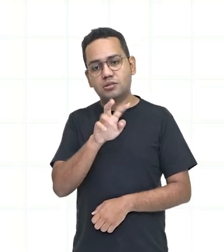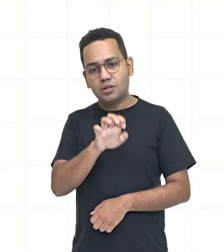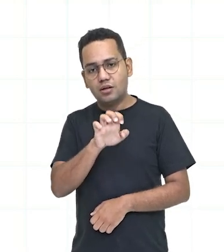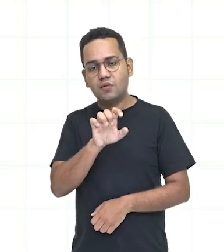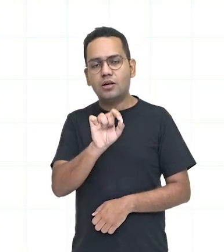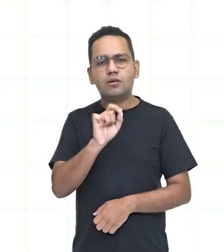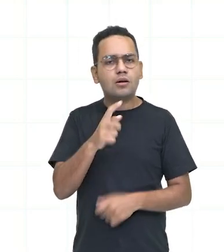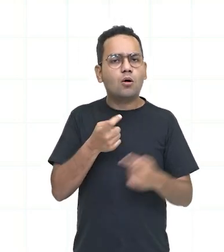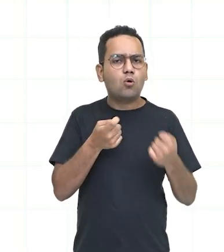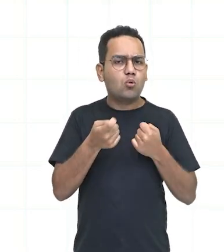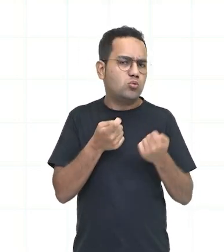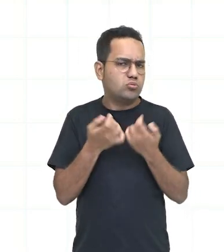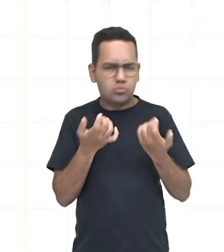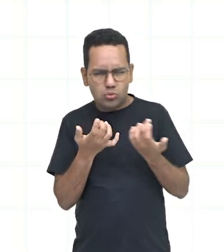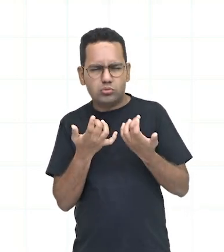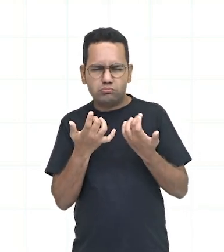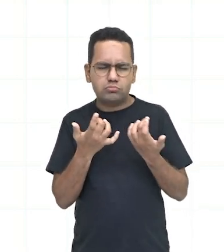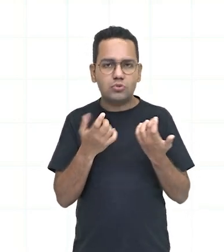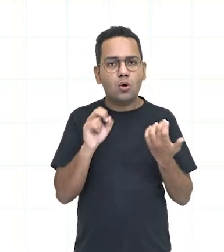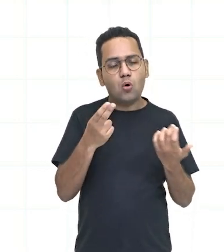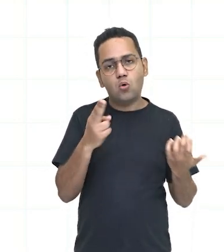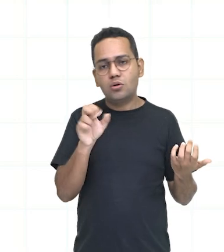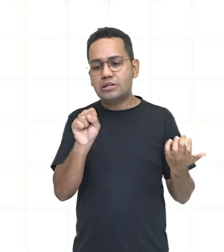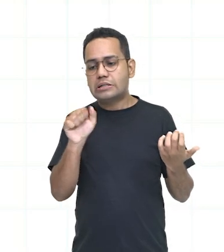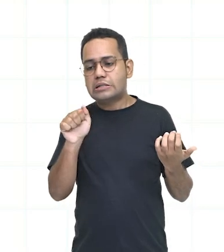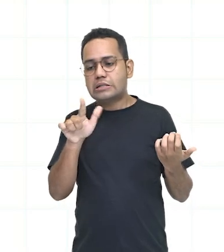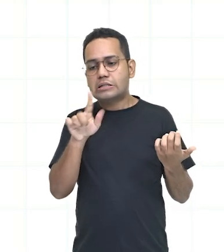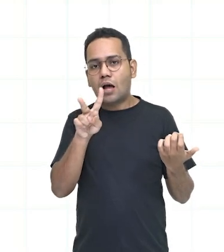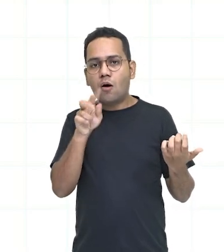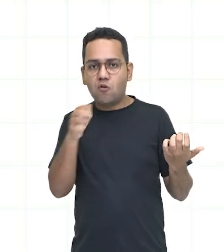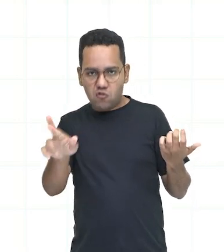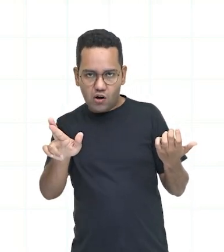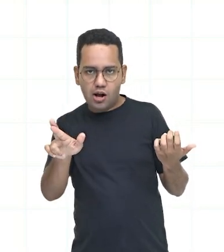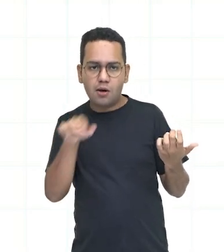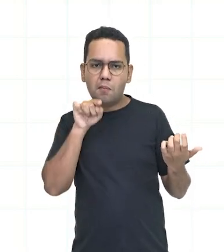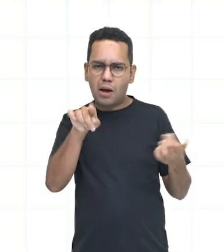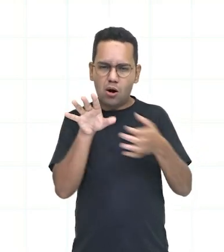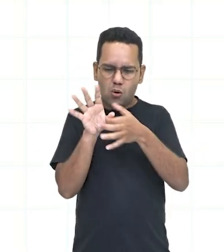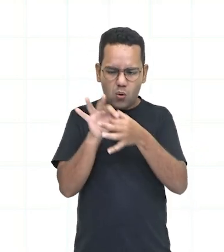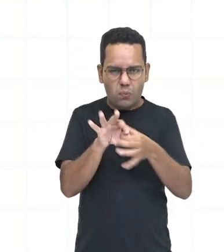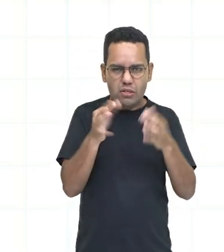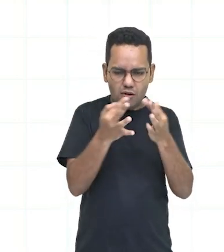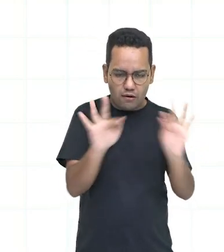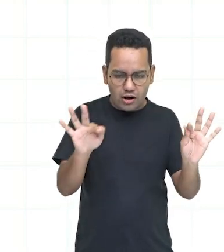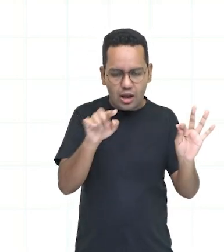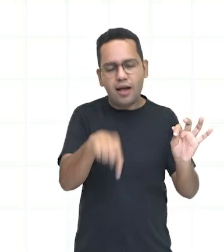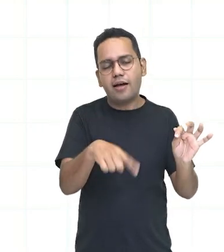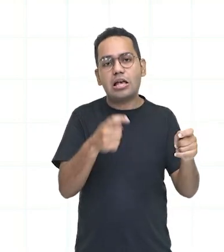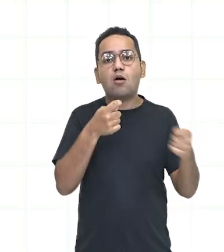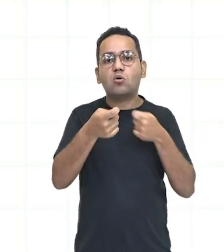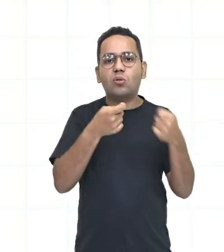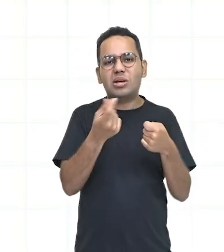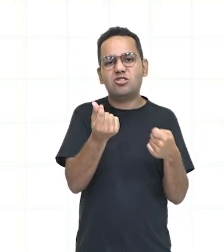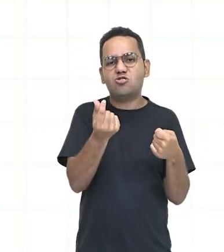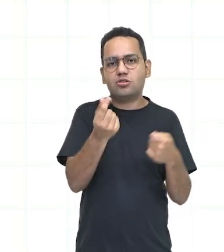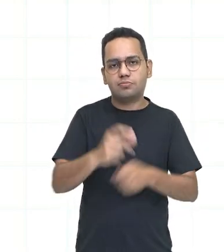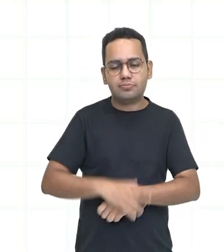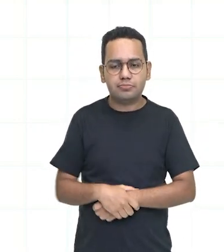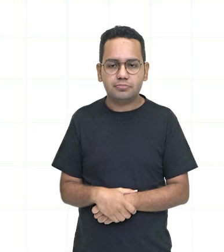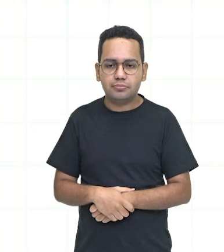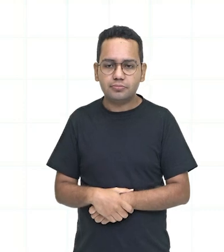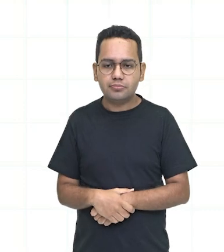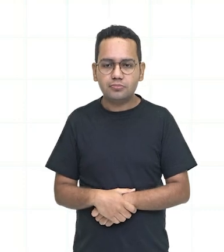significa salvar, mas nesse contexto aqui eu não salvo dinheiro, né? Eu economizo, eu não gasto à toa. If I save enough